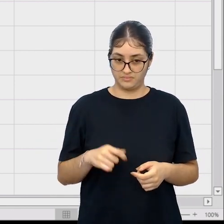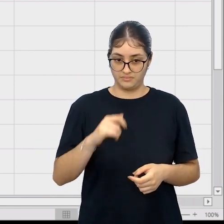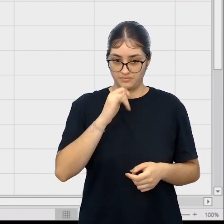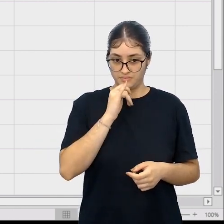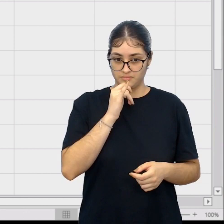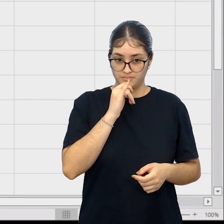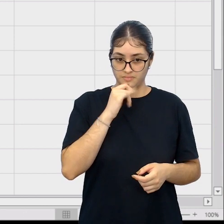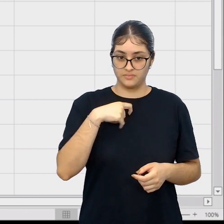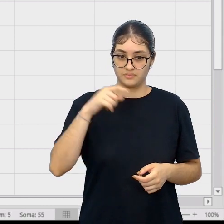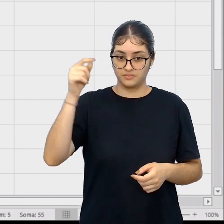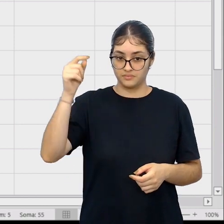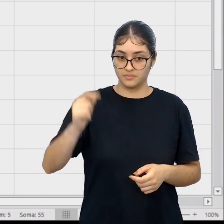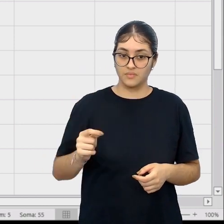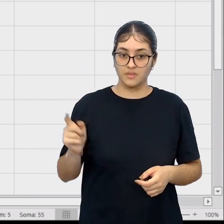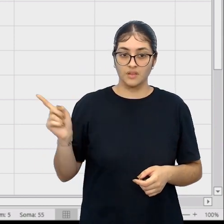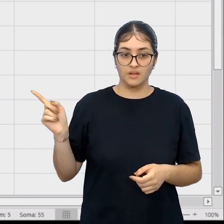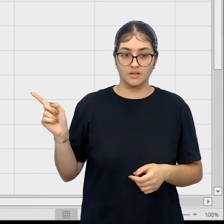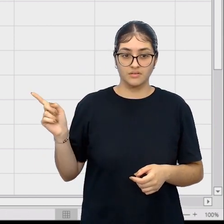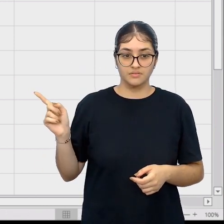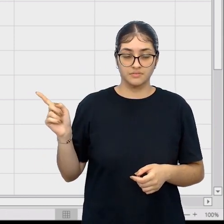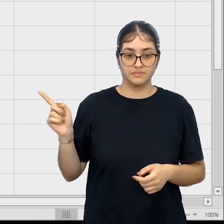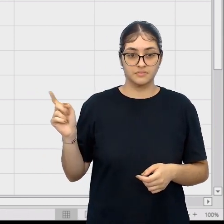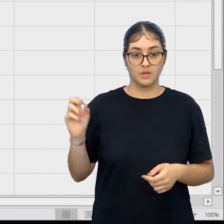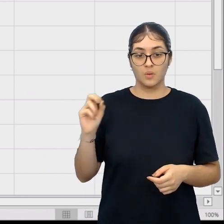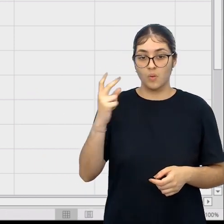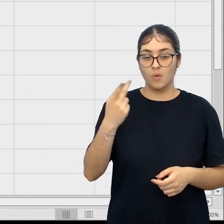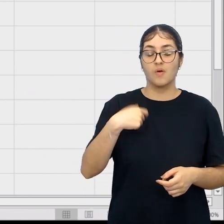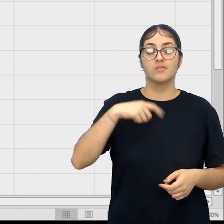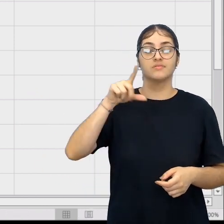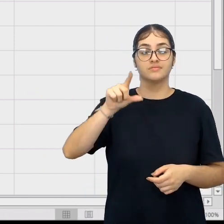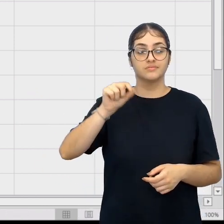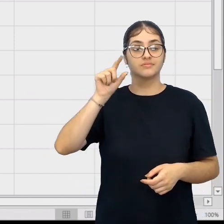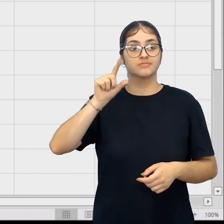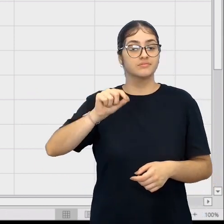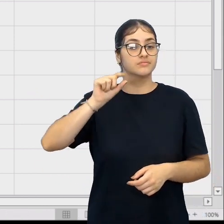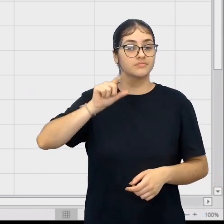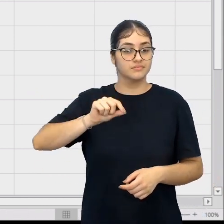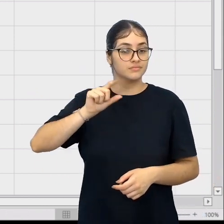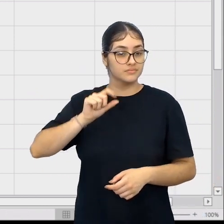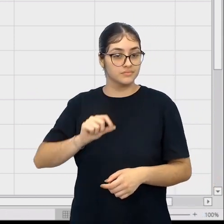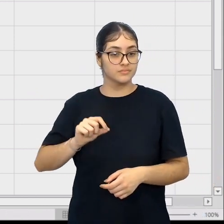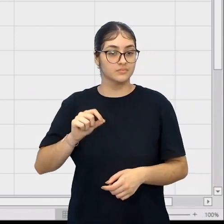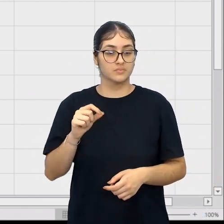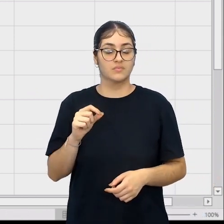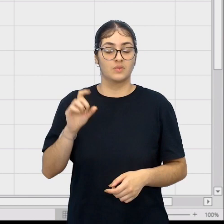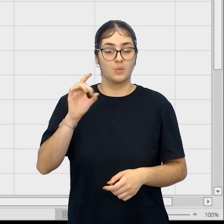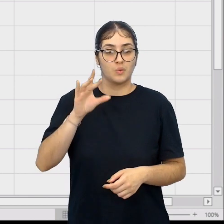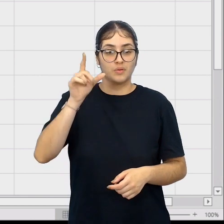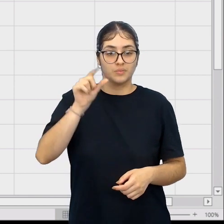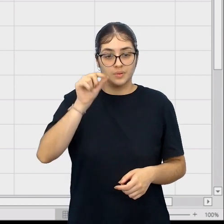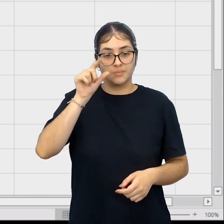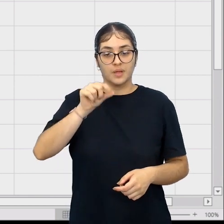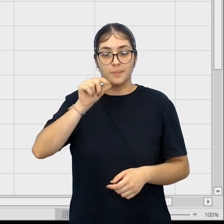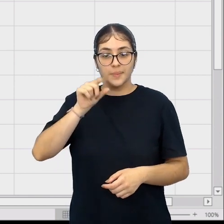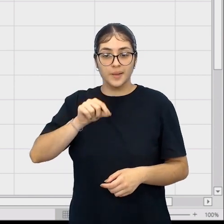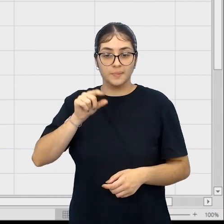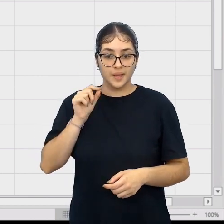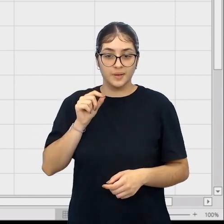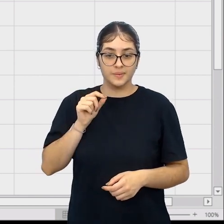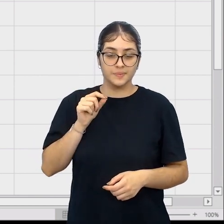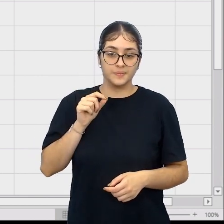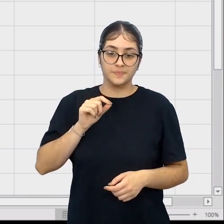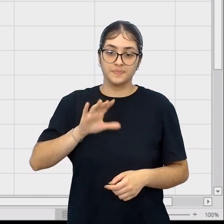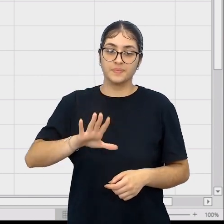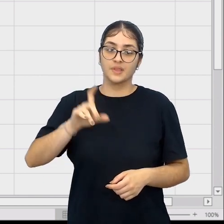cruzinha pretinha e puxo lá. Se não, eu vou um por um. Eu clico igual, ponho o A3, asterisco A3. Fiz X